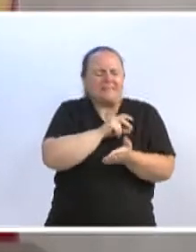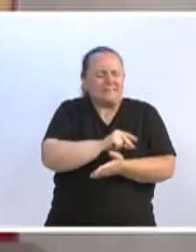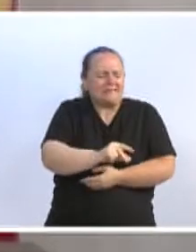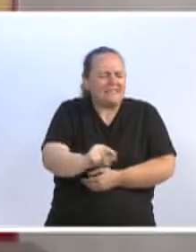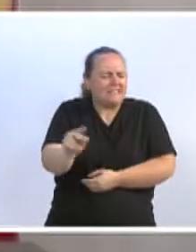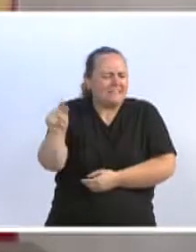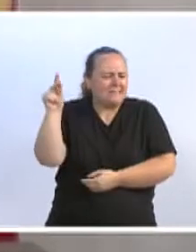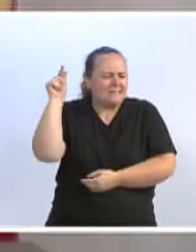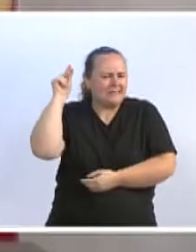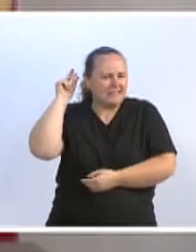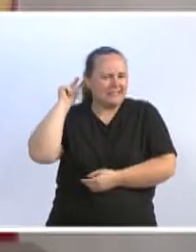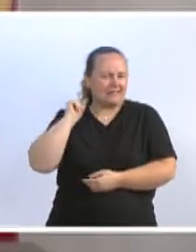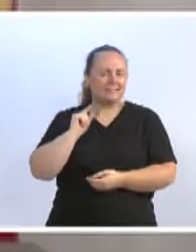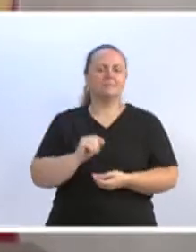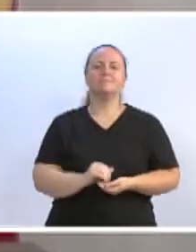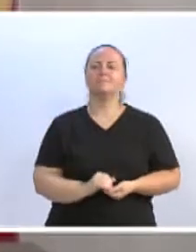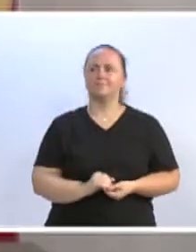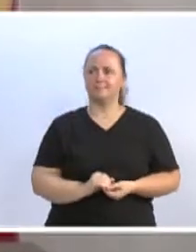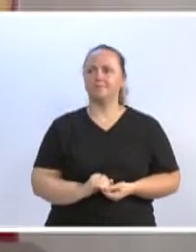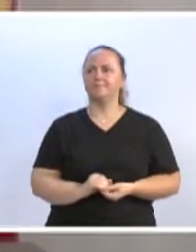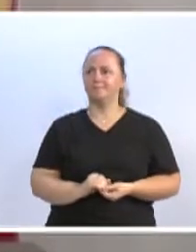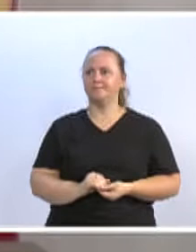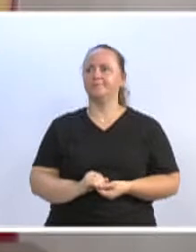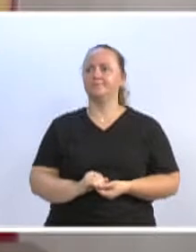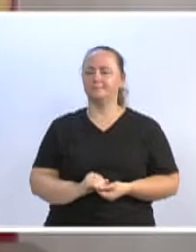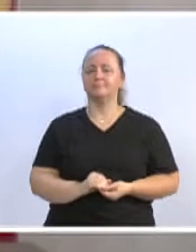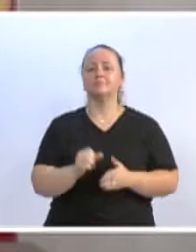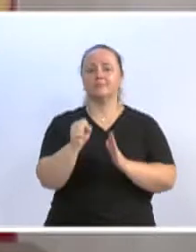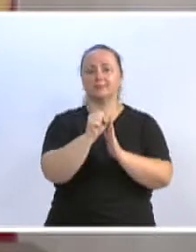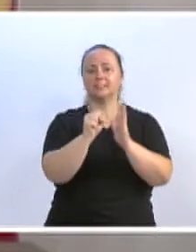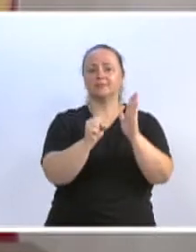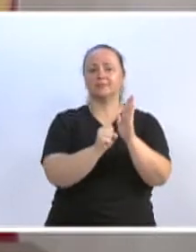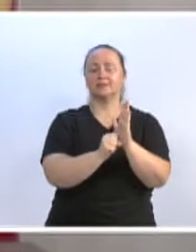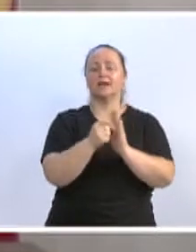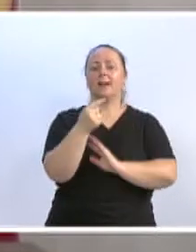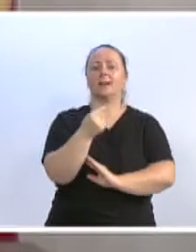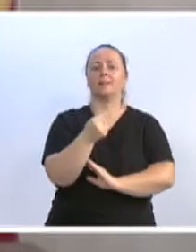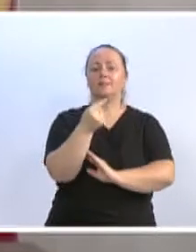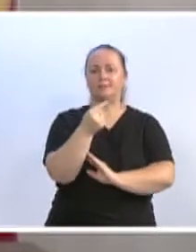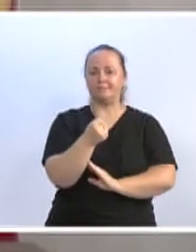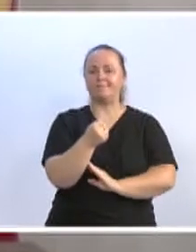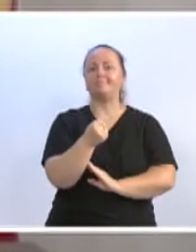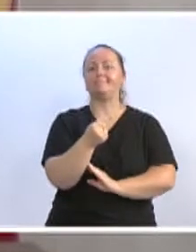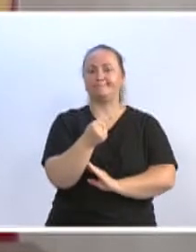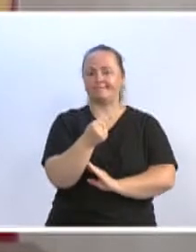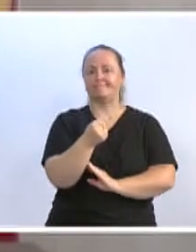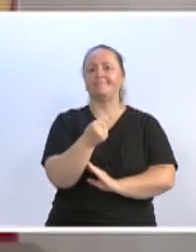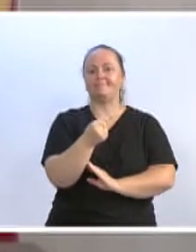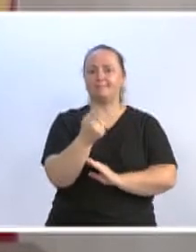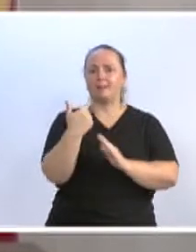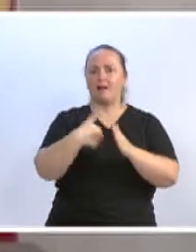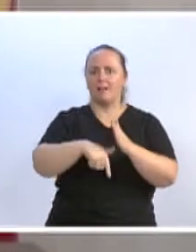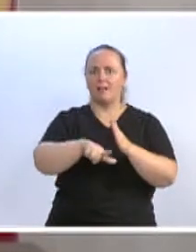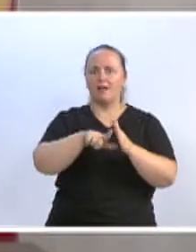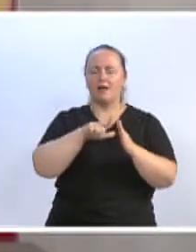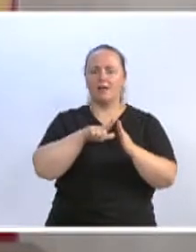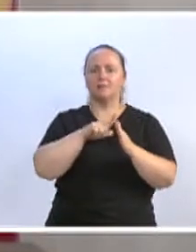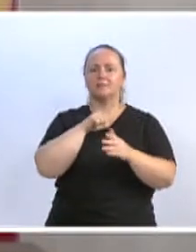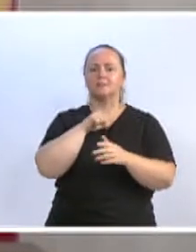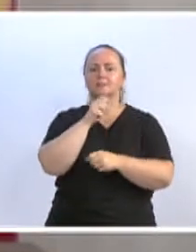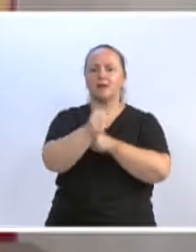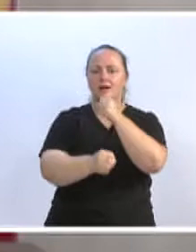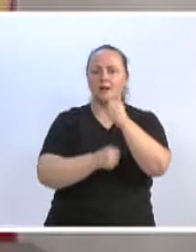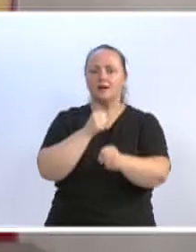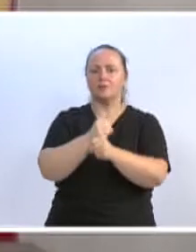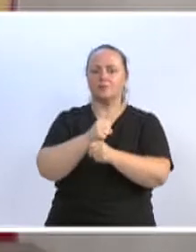Papiro 52. Ele pertence ao século I, muito provavelmente antes do ano 90. Isso